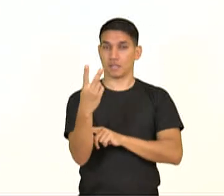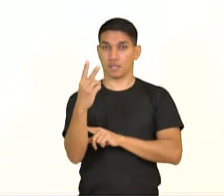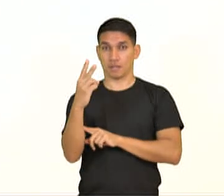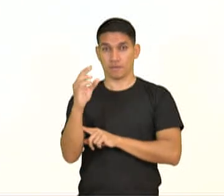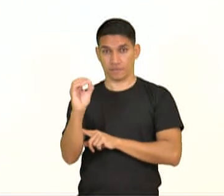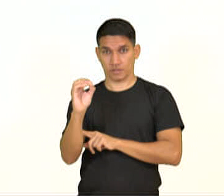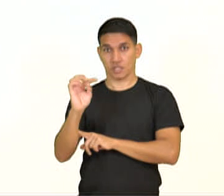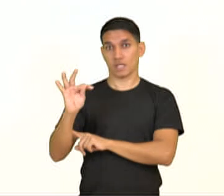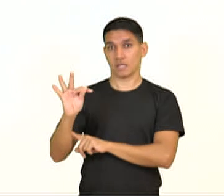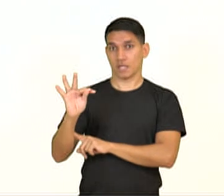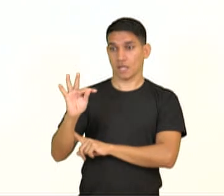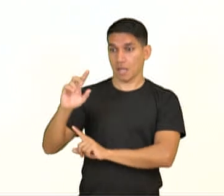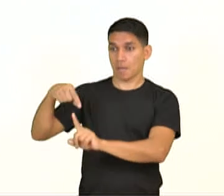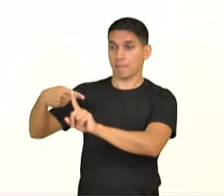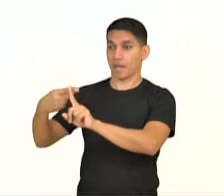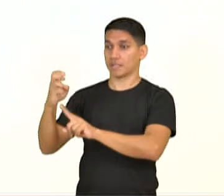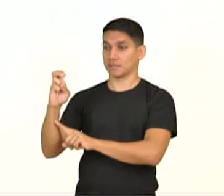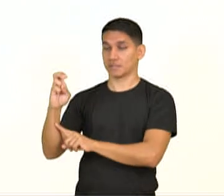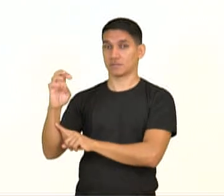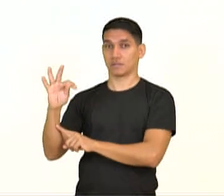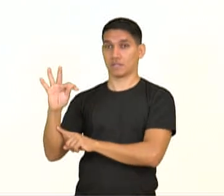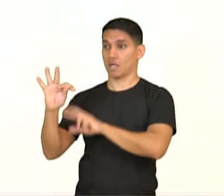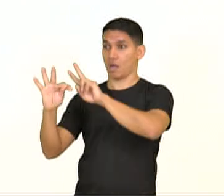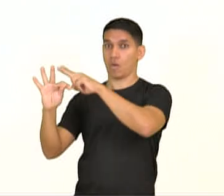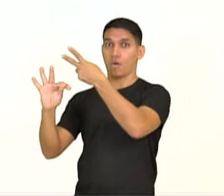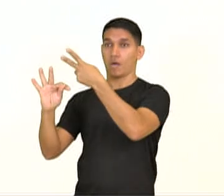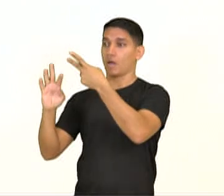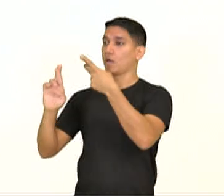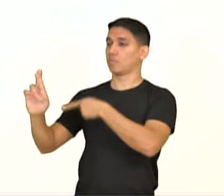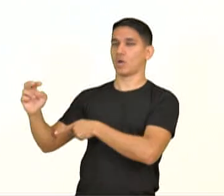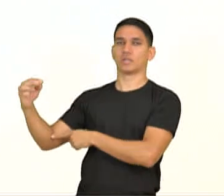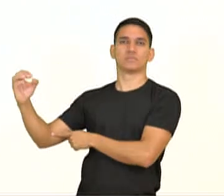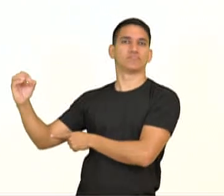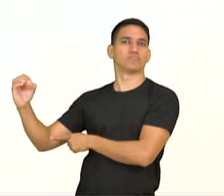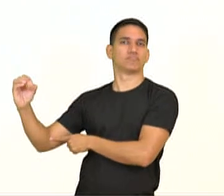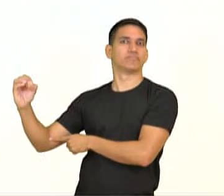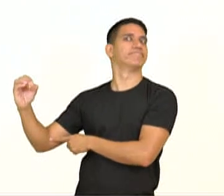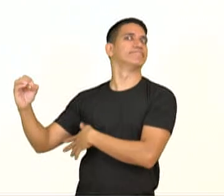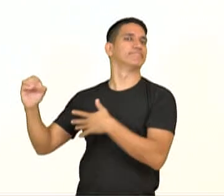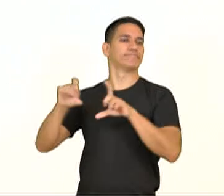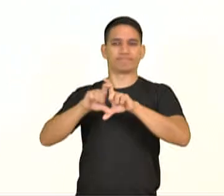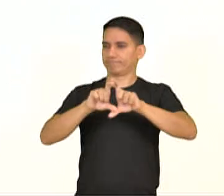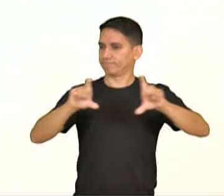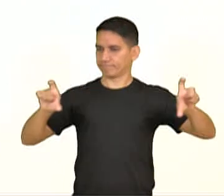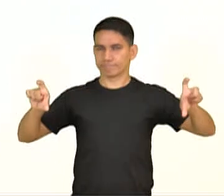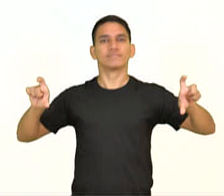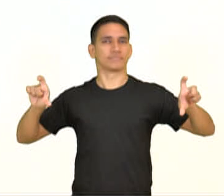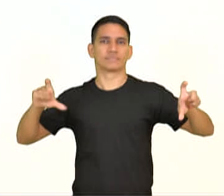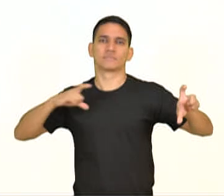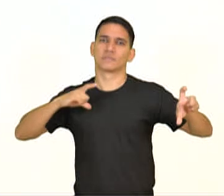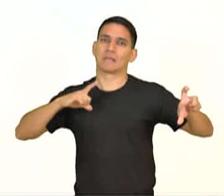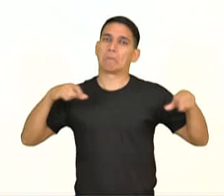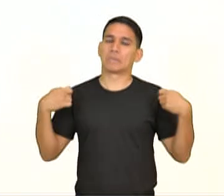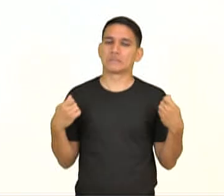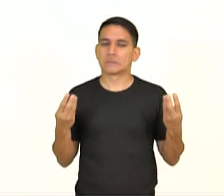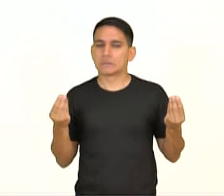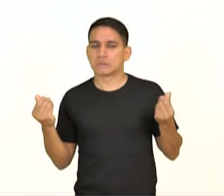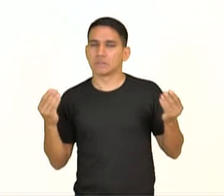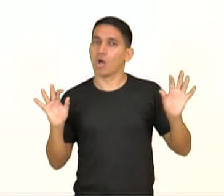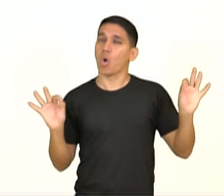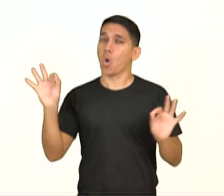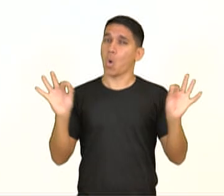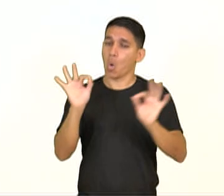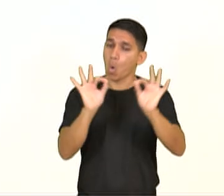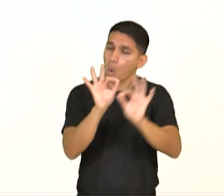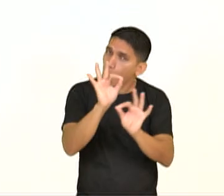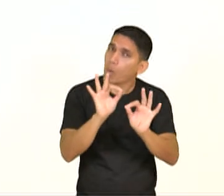120t mais 5t ao quadrado igual a zero. Olha só, né? Temos uma equação aqui que a gente precisa meio que até